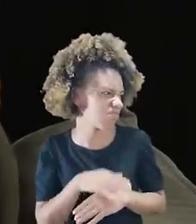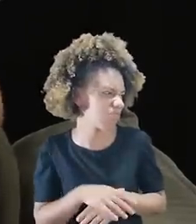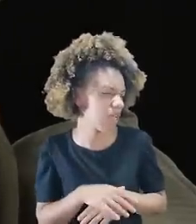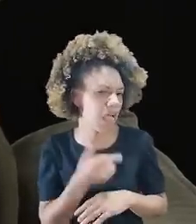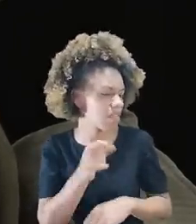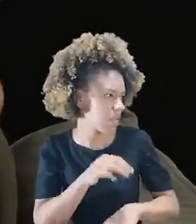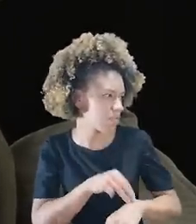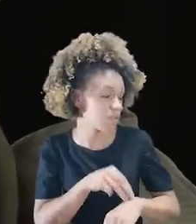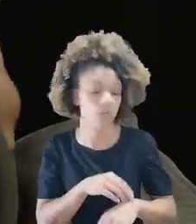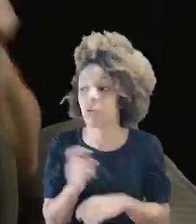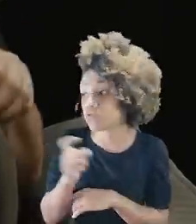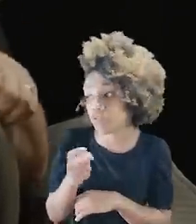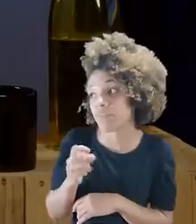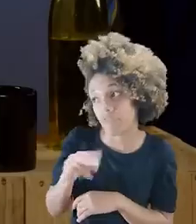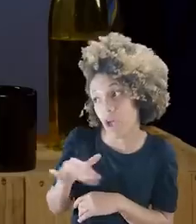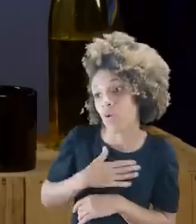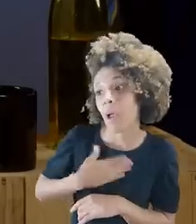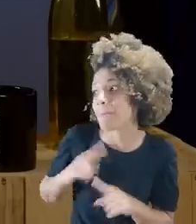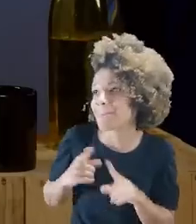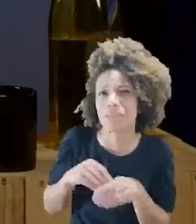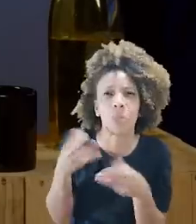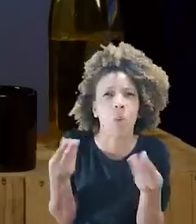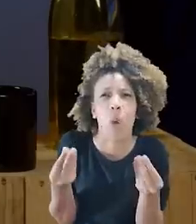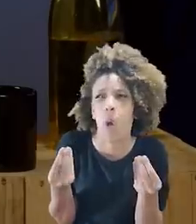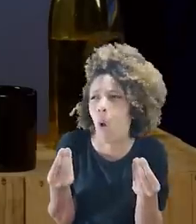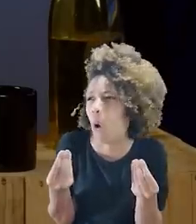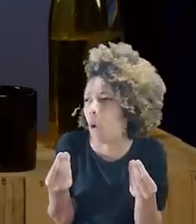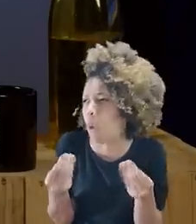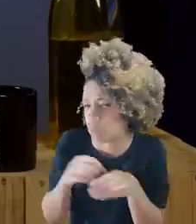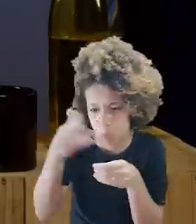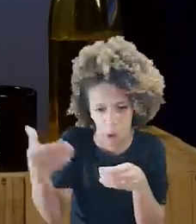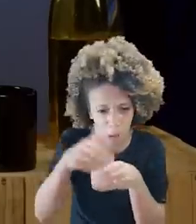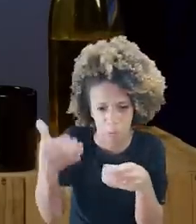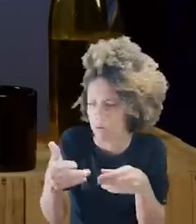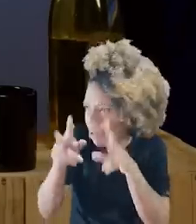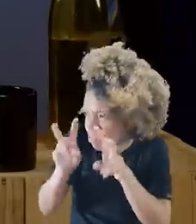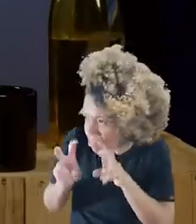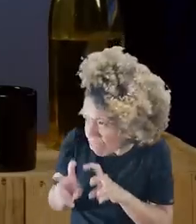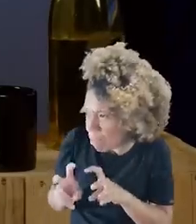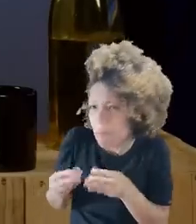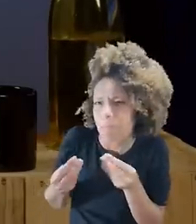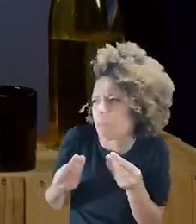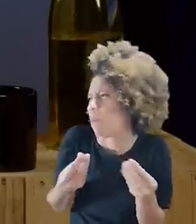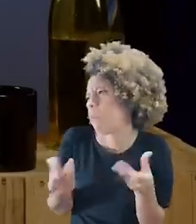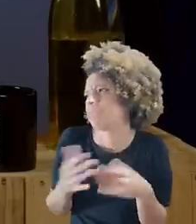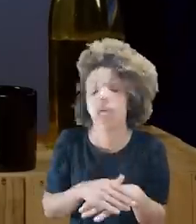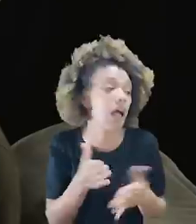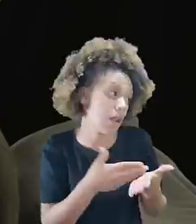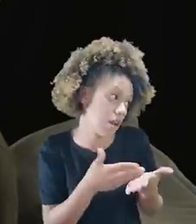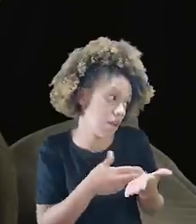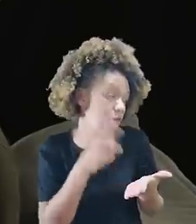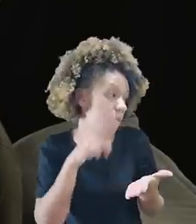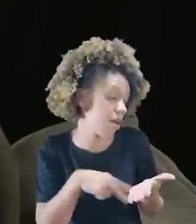pagar intelectual mas assim tem muito livro PR ler PR perder temp gosta de ler gente não tem a ver com desculpa porqueo fala que é intelectual não cara n Você